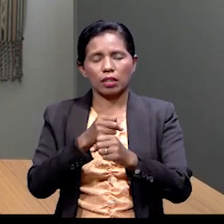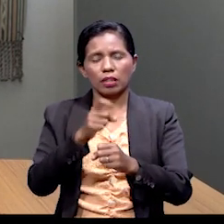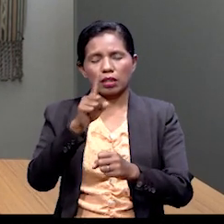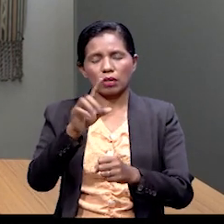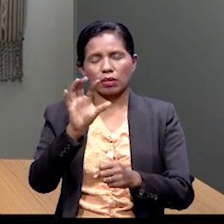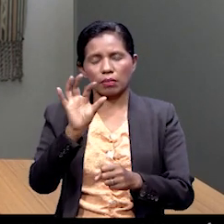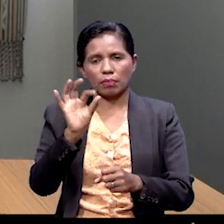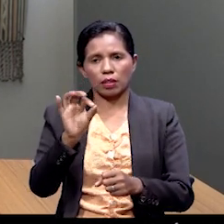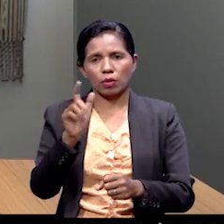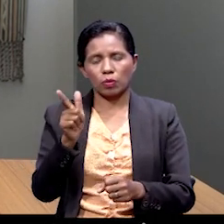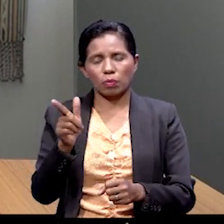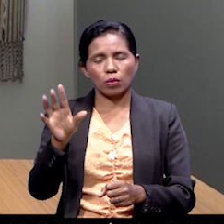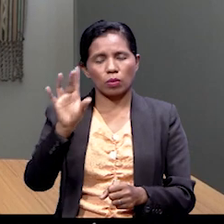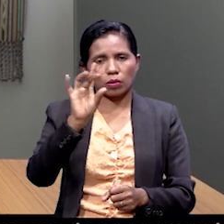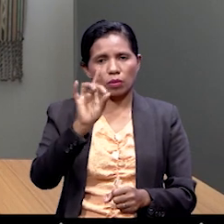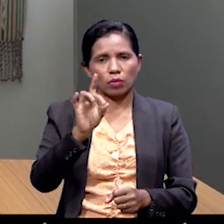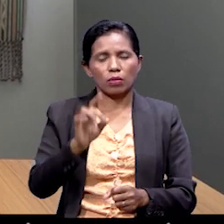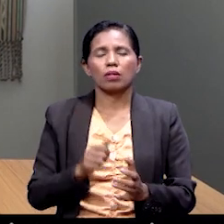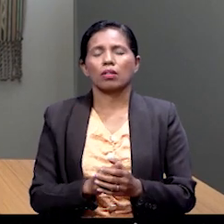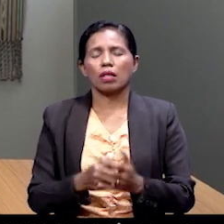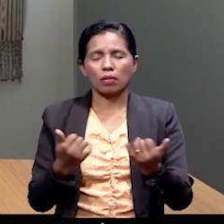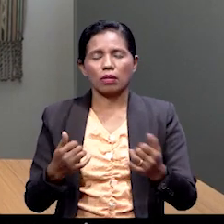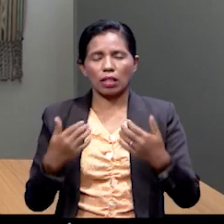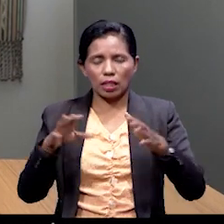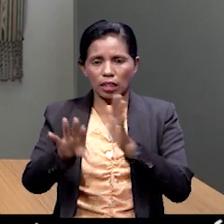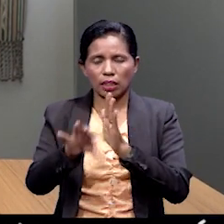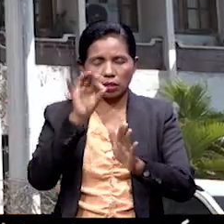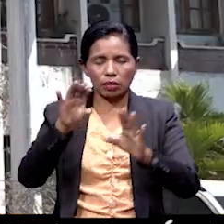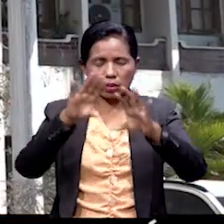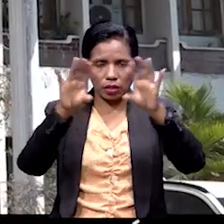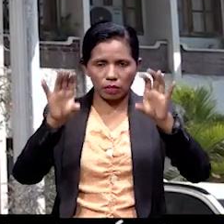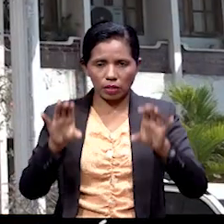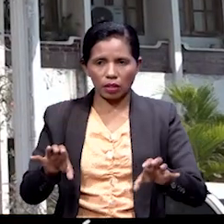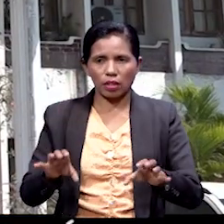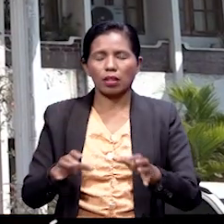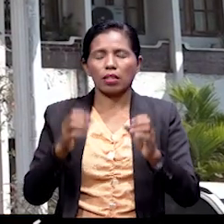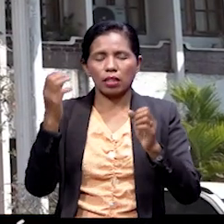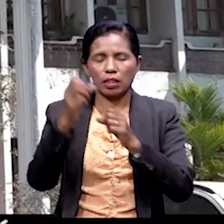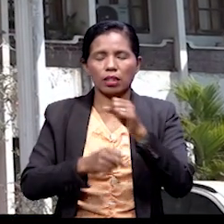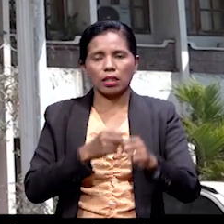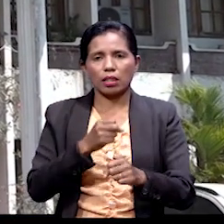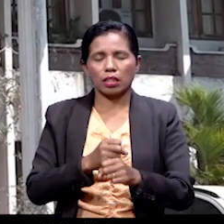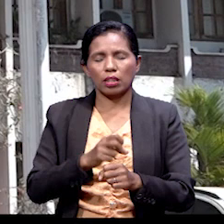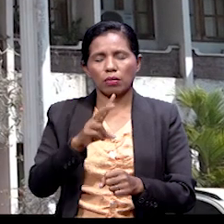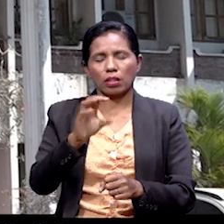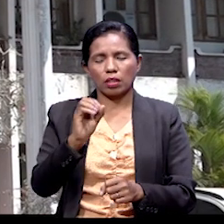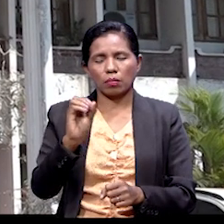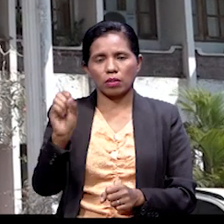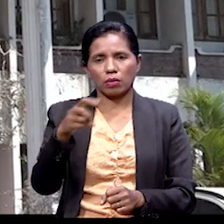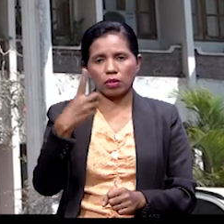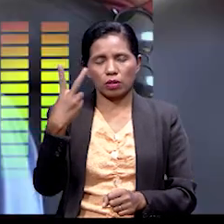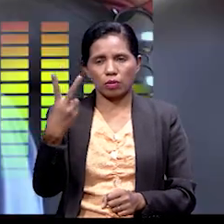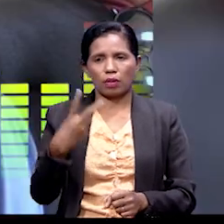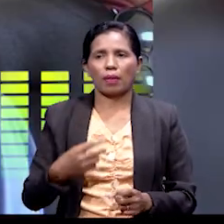ruanur resen rua nebe to agora hetangona sertifikadu registru si sistema nasional kadastru ihe tinang rimurasan resen rua. Entang